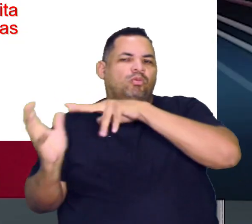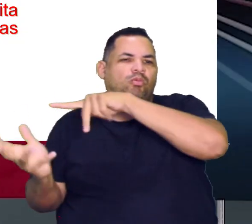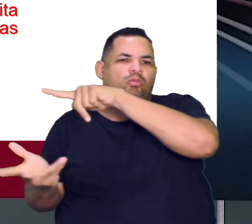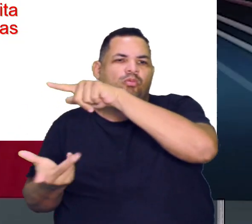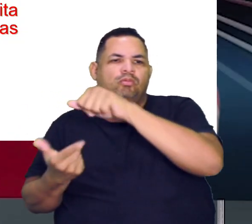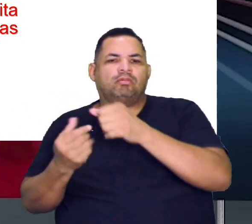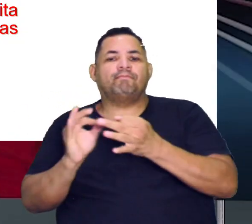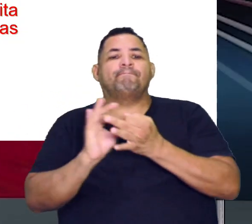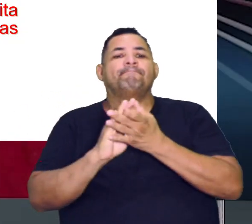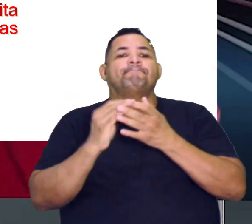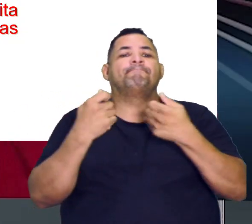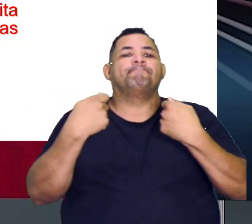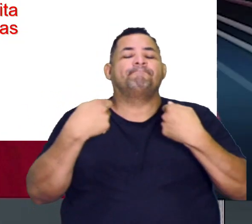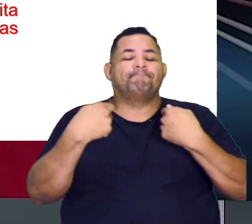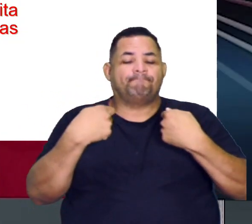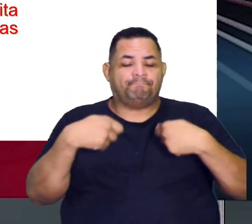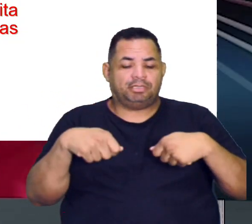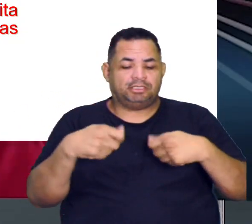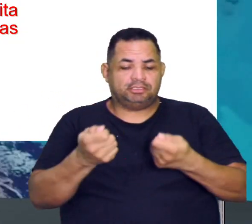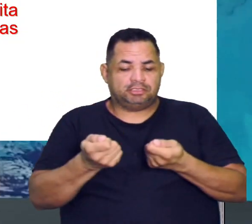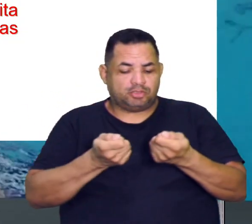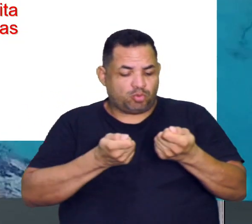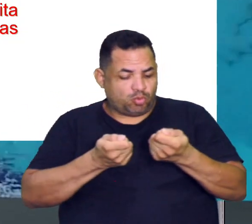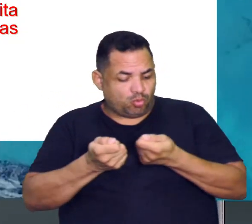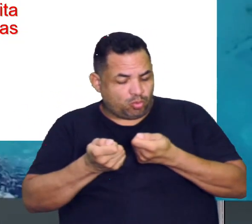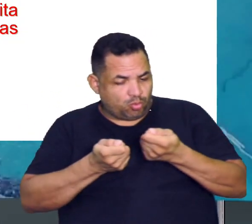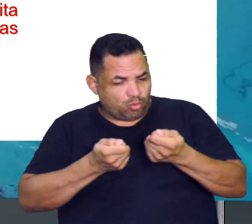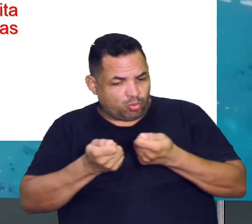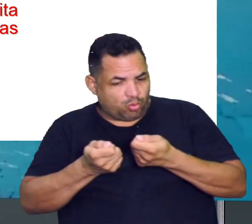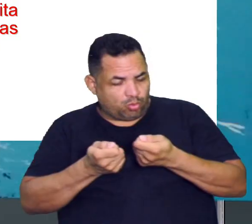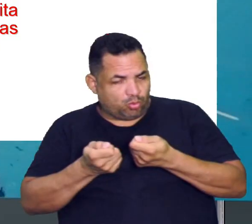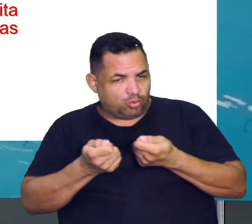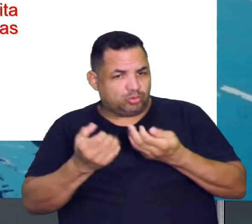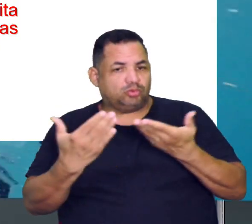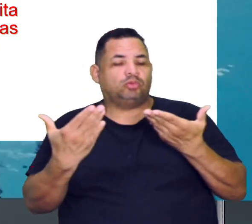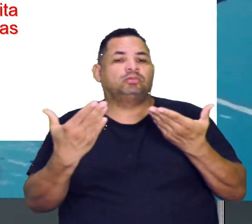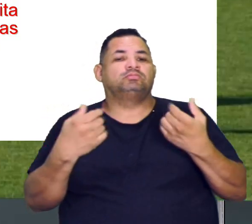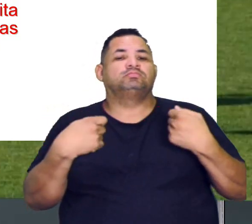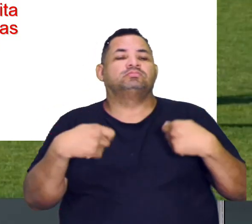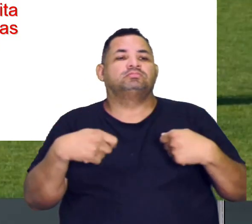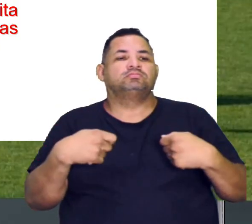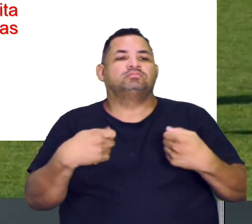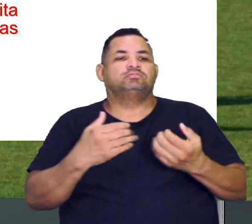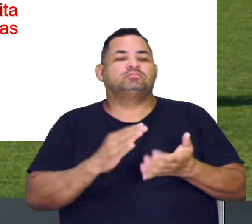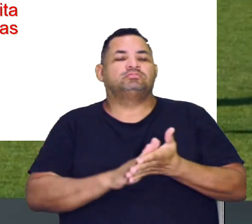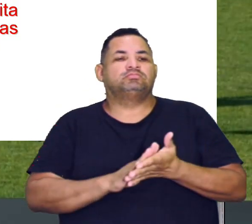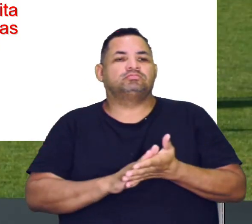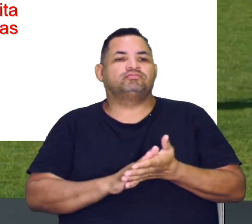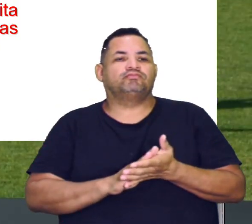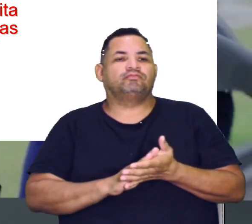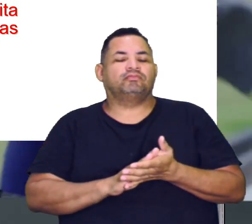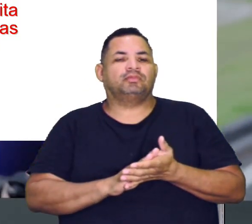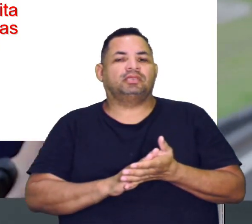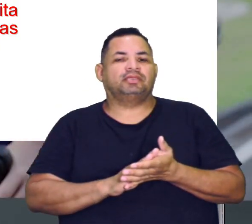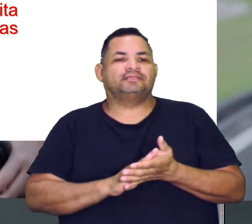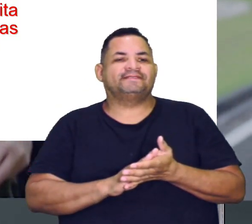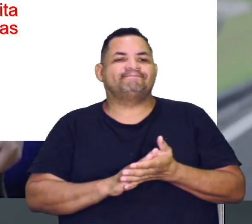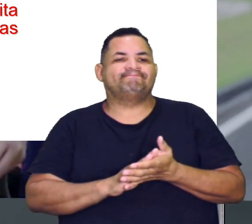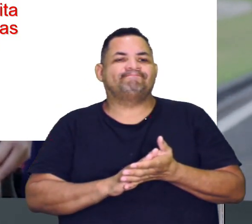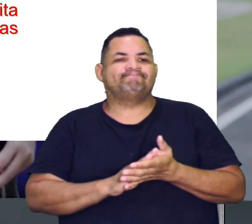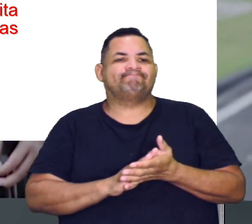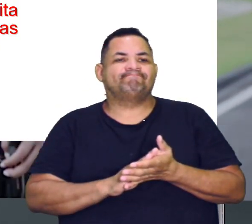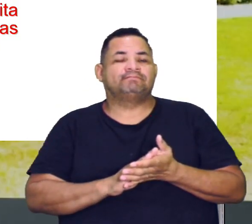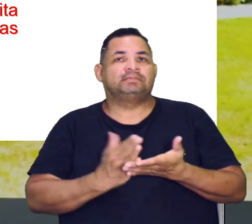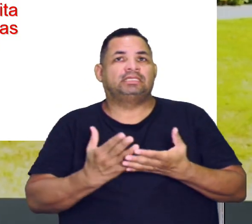uma dosagem, um propósito muito forte, né?